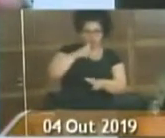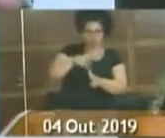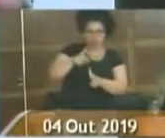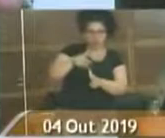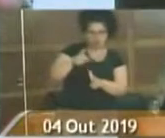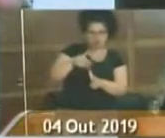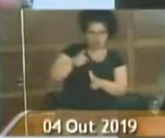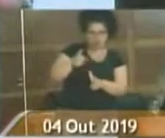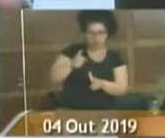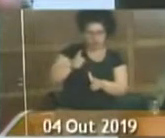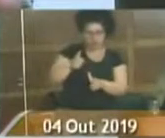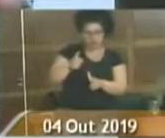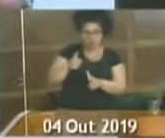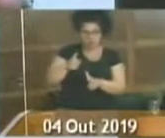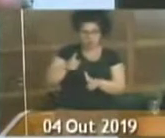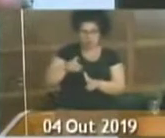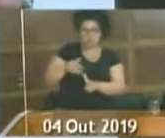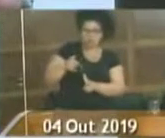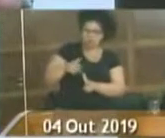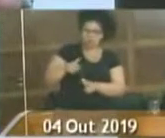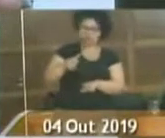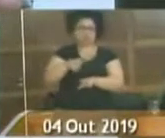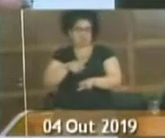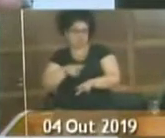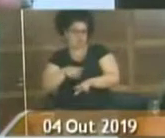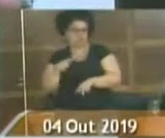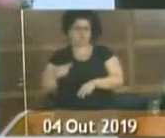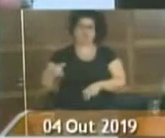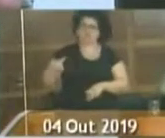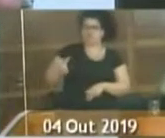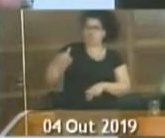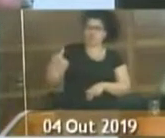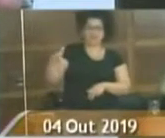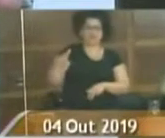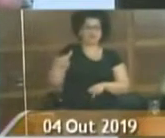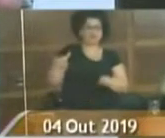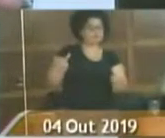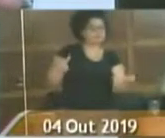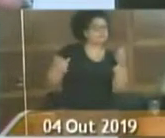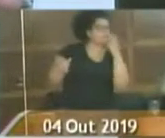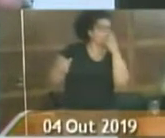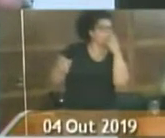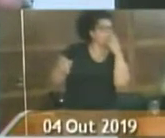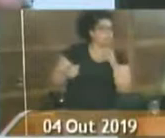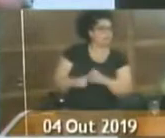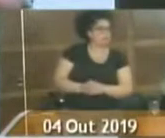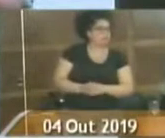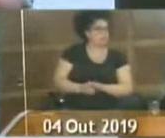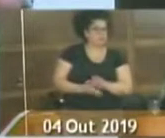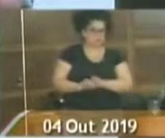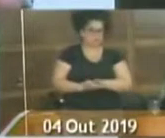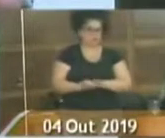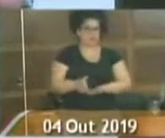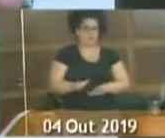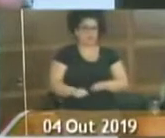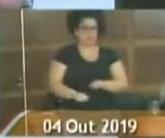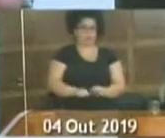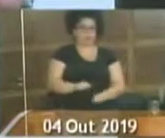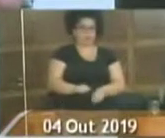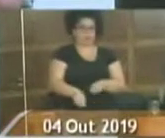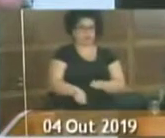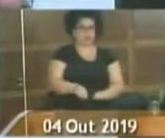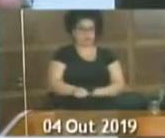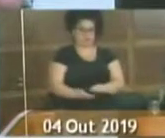vão passear com o bichinho, vocês também vão, né? De tênis, chinelo, algum sapato. E o cachorrinho? Vai com a pata